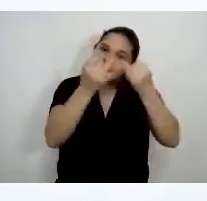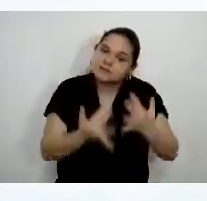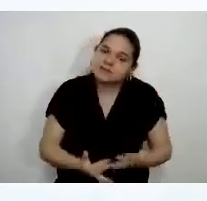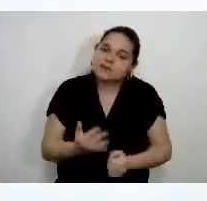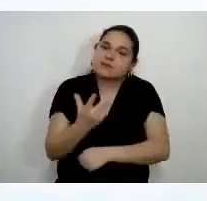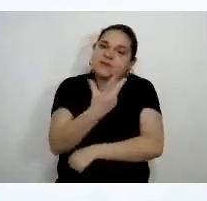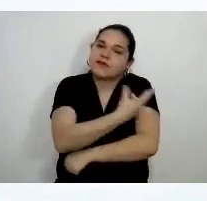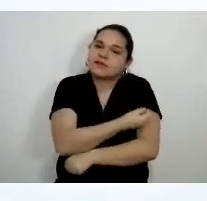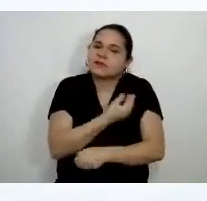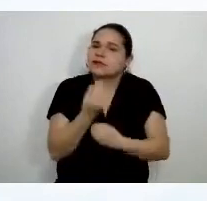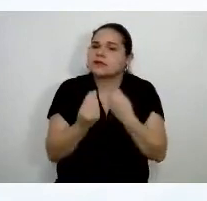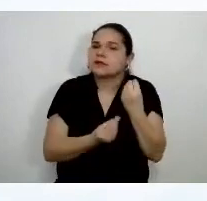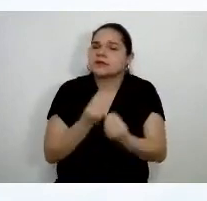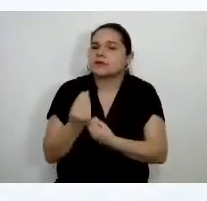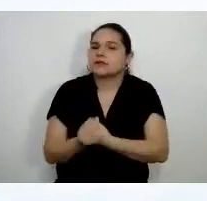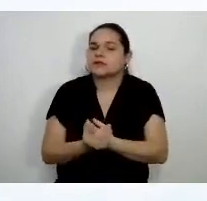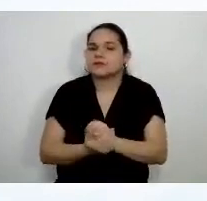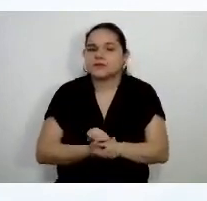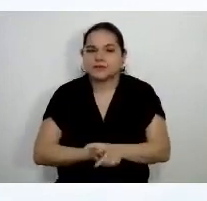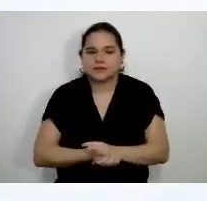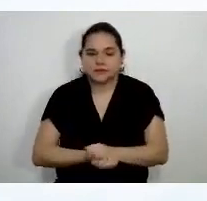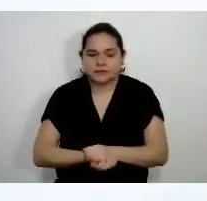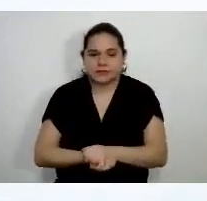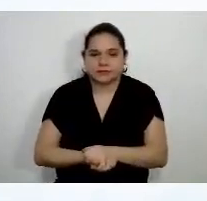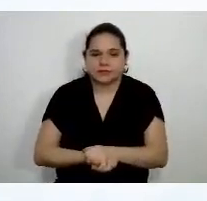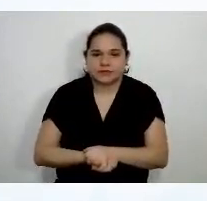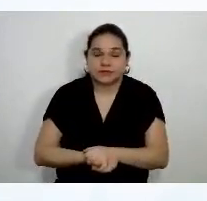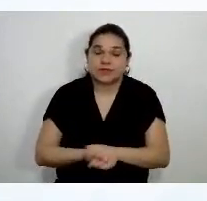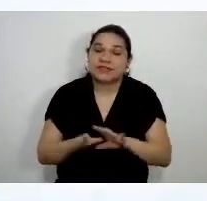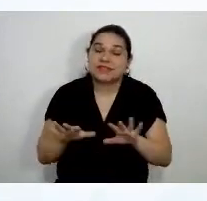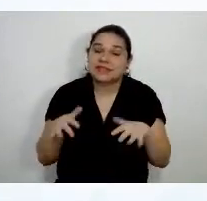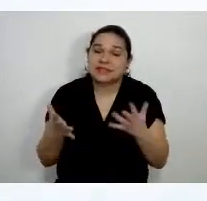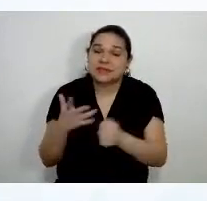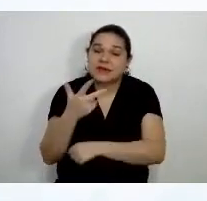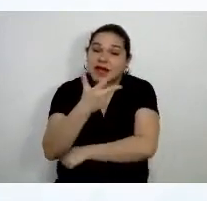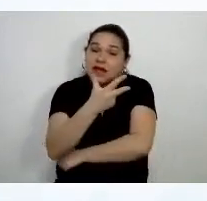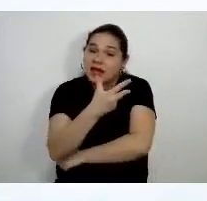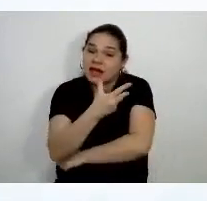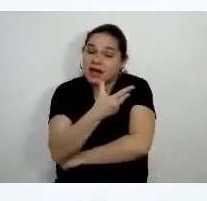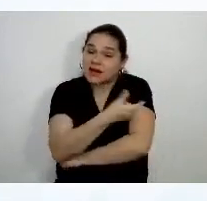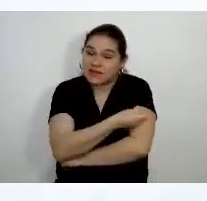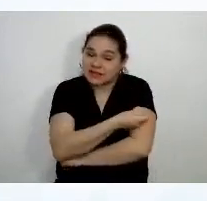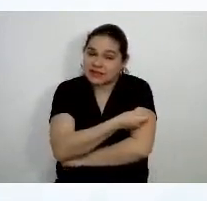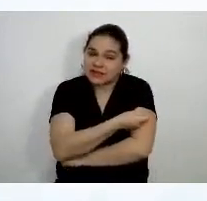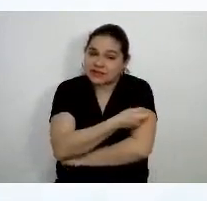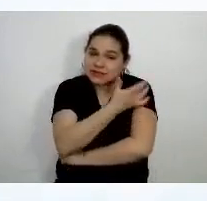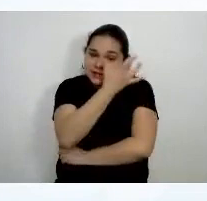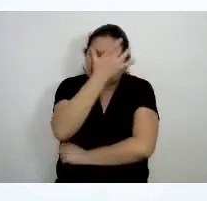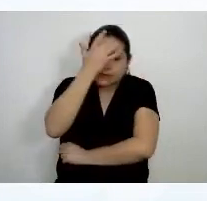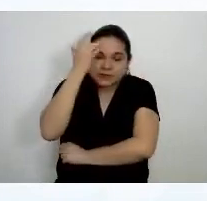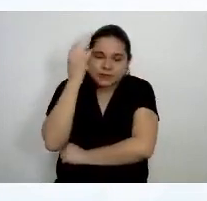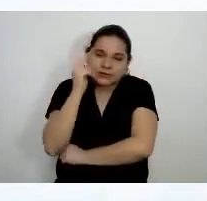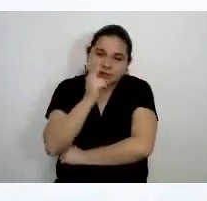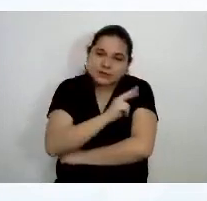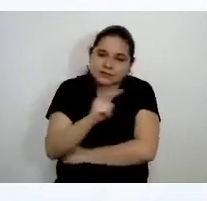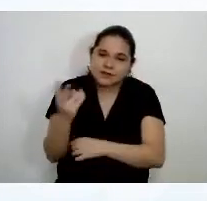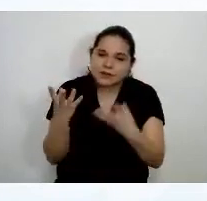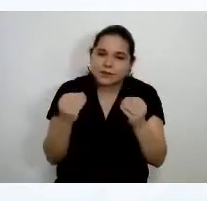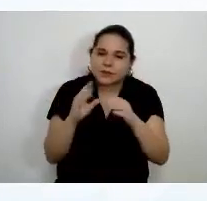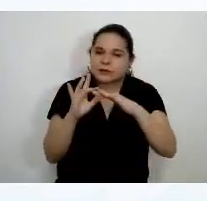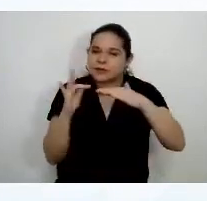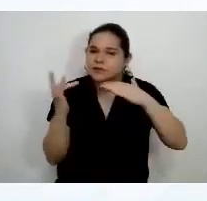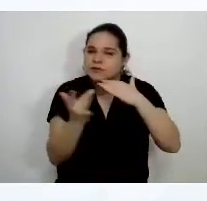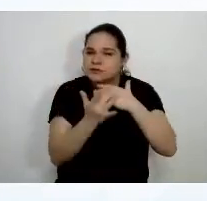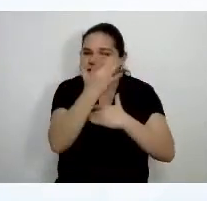também, doutor. Com o Tá senhor. certo. Bom, a vacina, as pessoas, assim, a gente vê muito na rede social, a pessoa